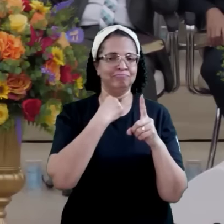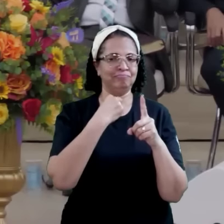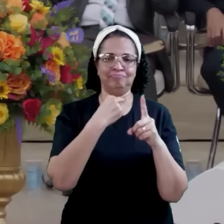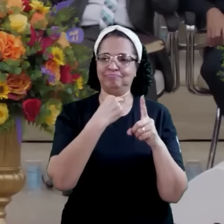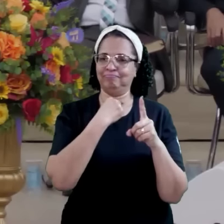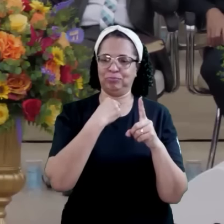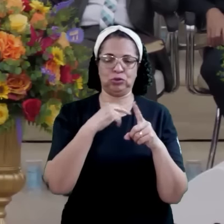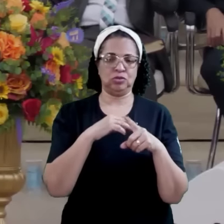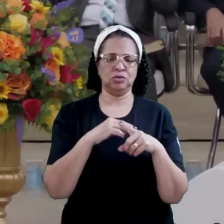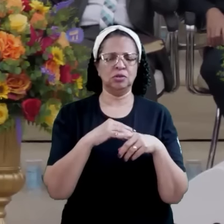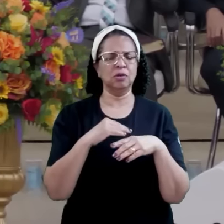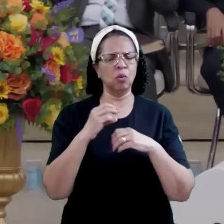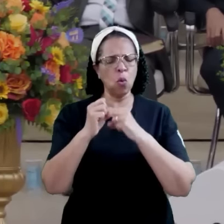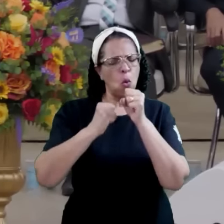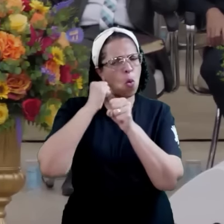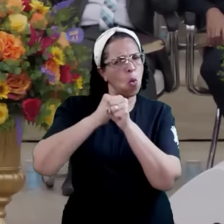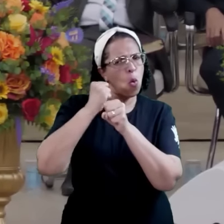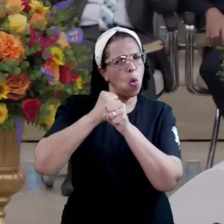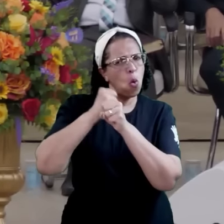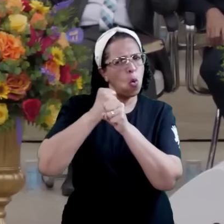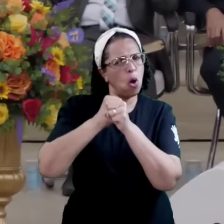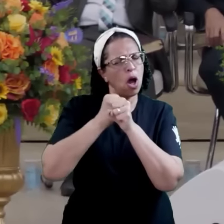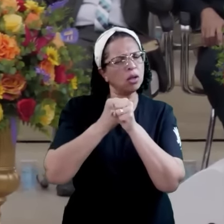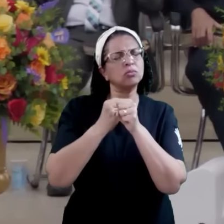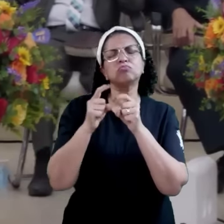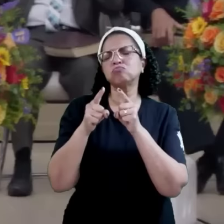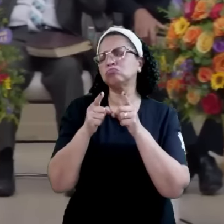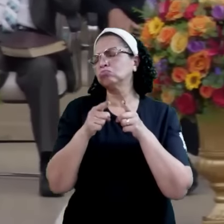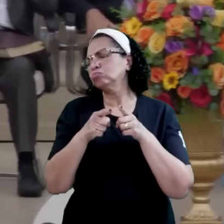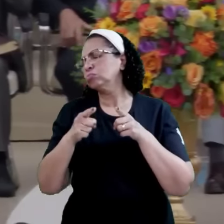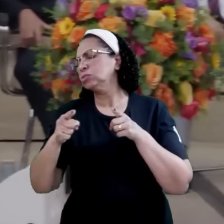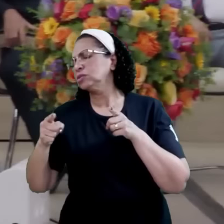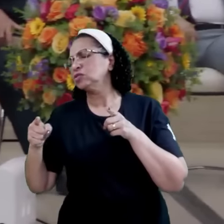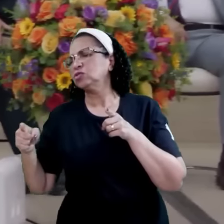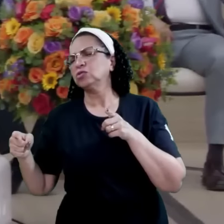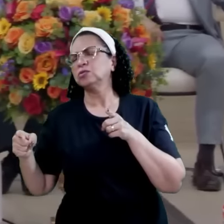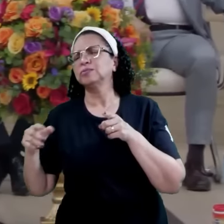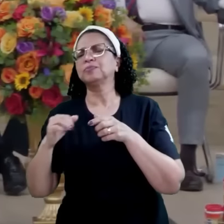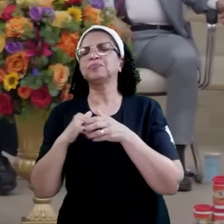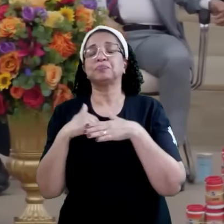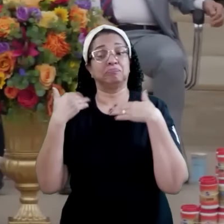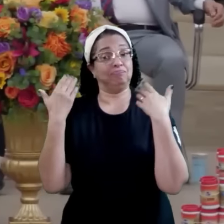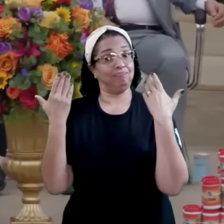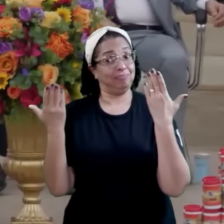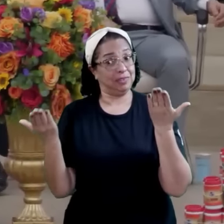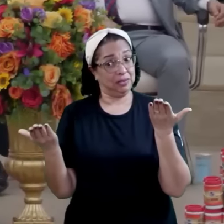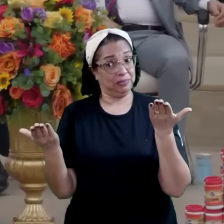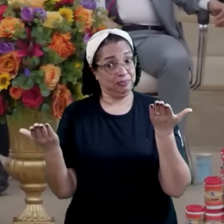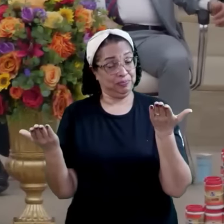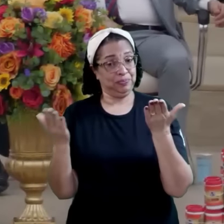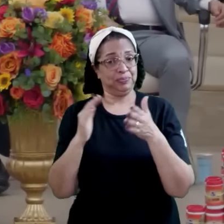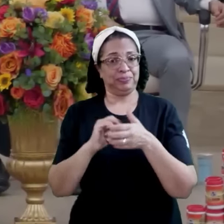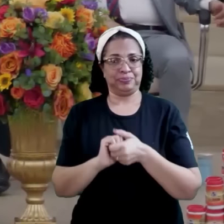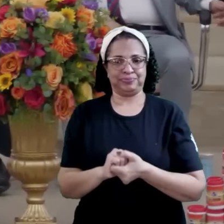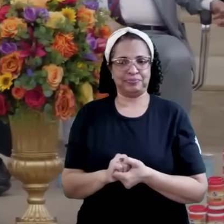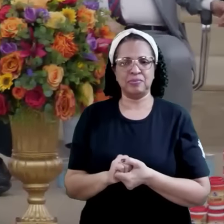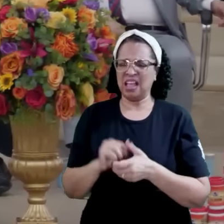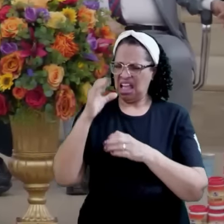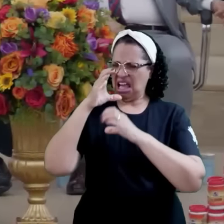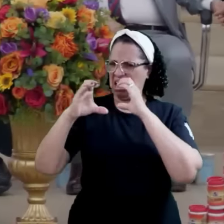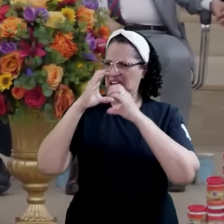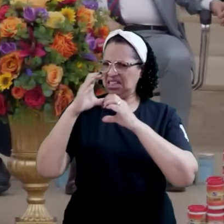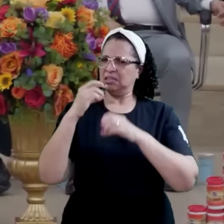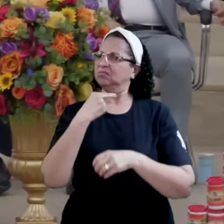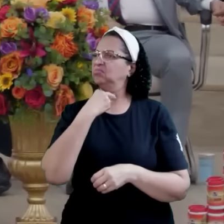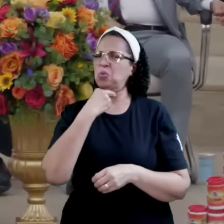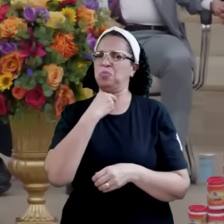casou Mudou de Ministério mas a irmã diz pastor O médico disse que tem sequela diz que não podia fazer força por exemplo cantar que ela gostava não